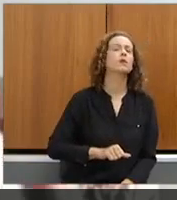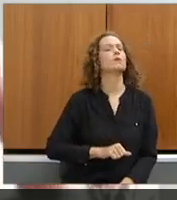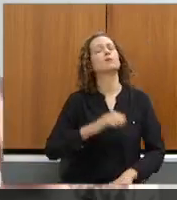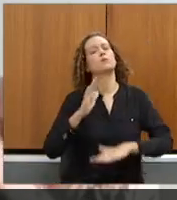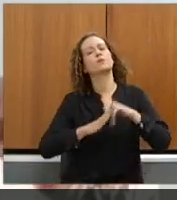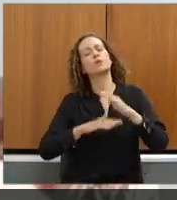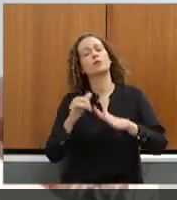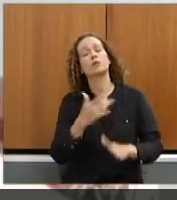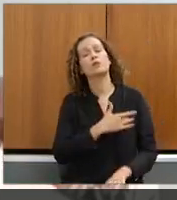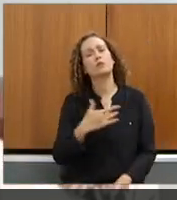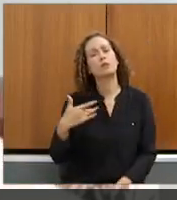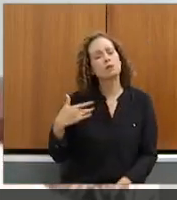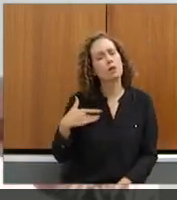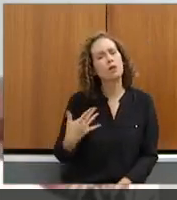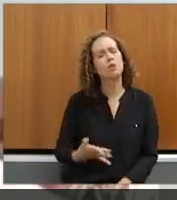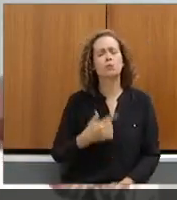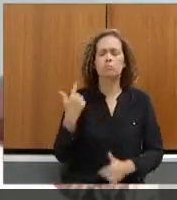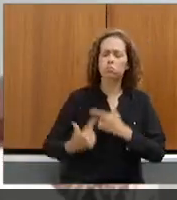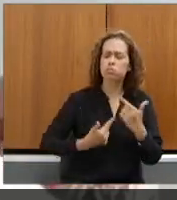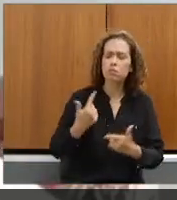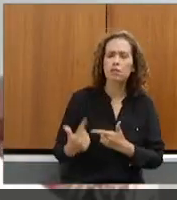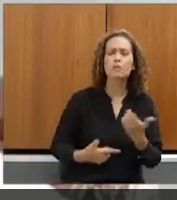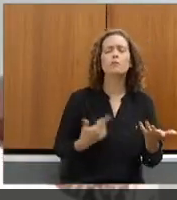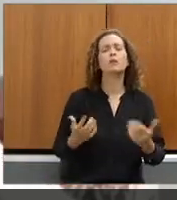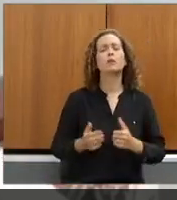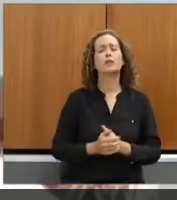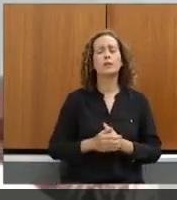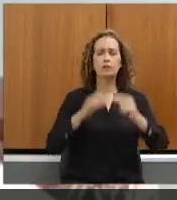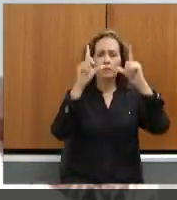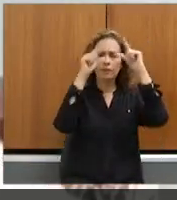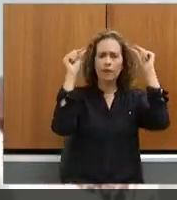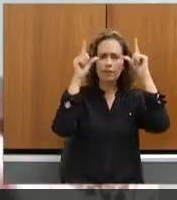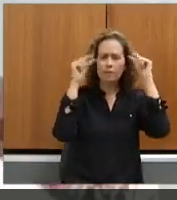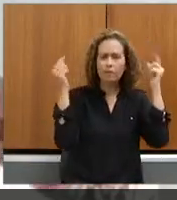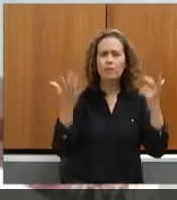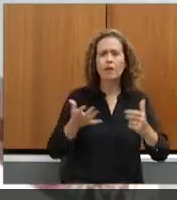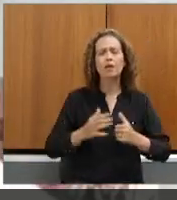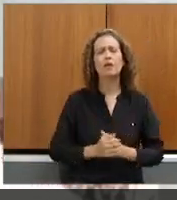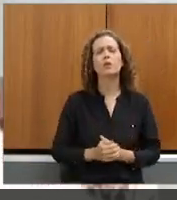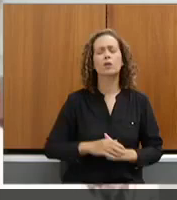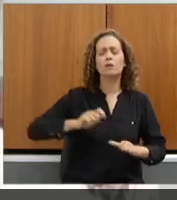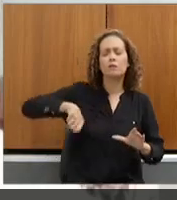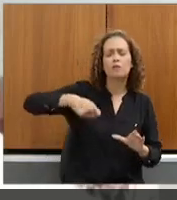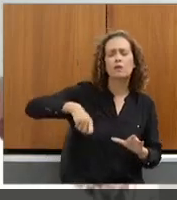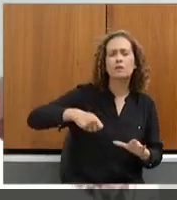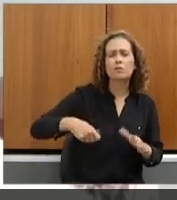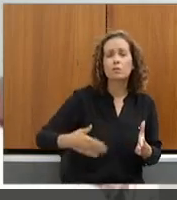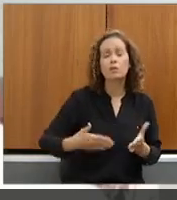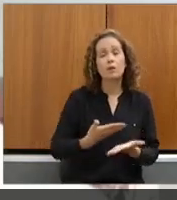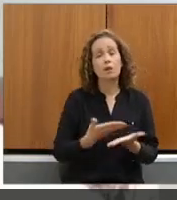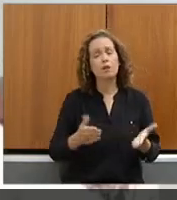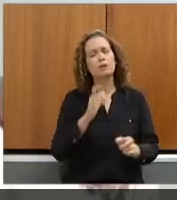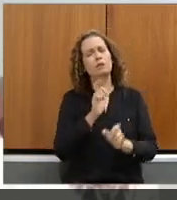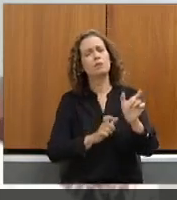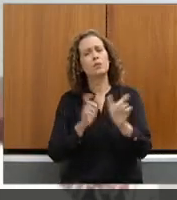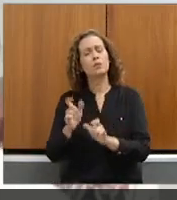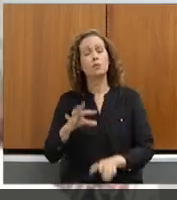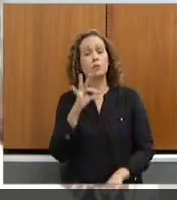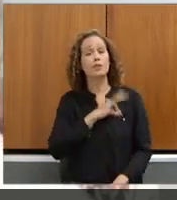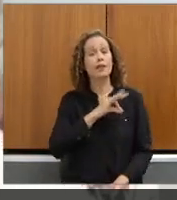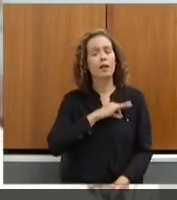aqueles que estão em frente enfermeiros técnicos de enfermagem em um puxão quem faz a comida essas pessoas estão com salários